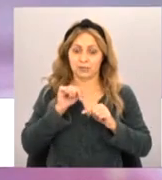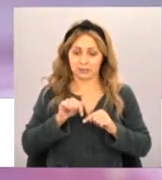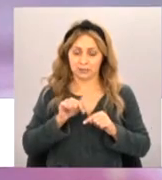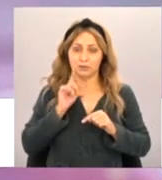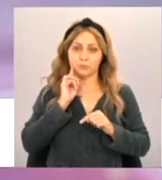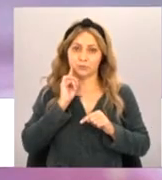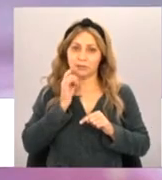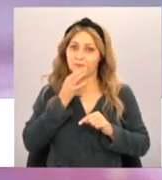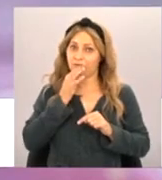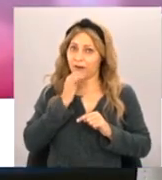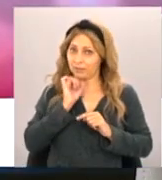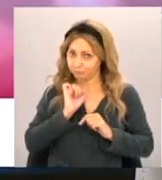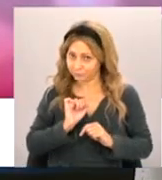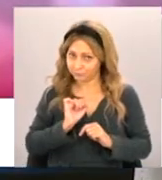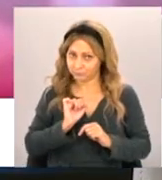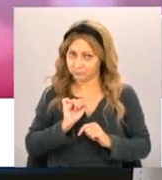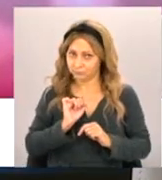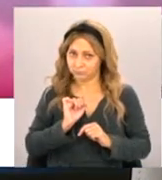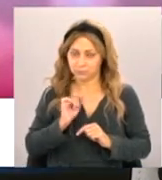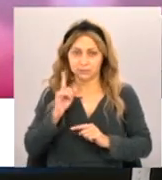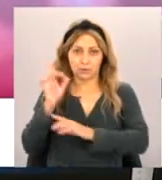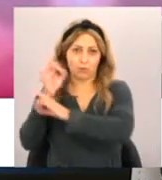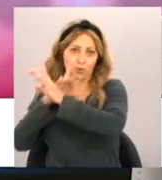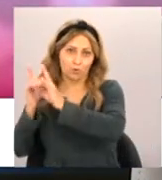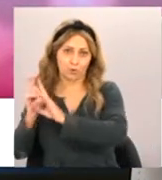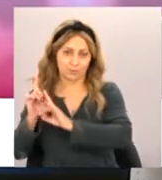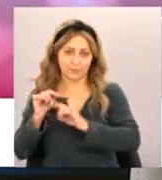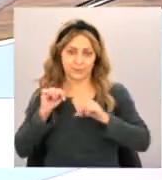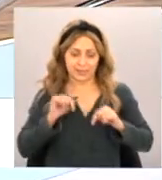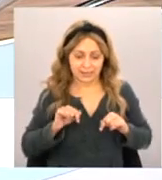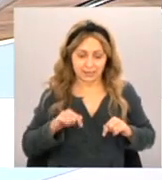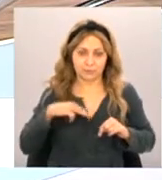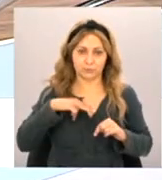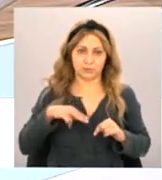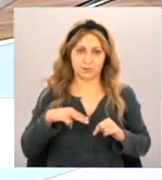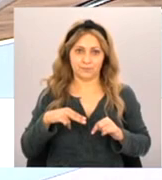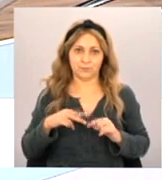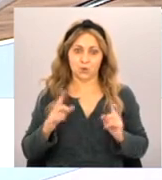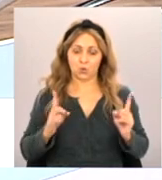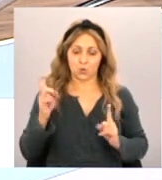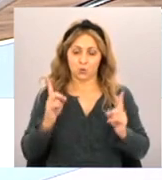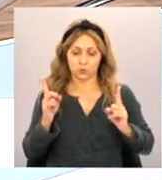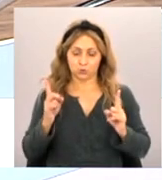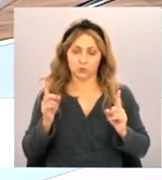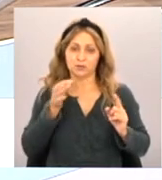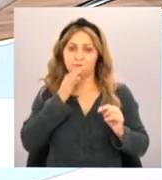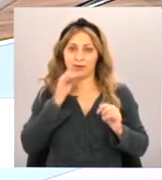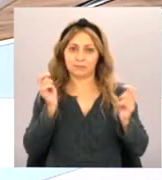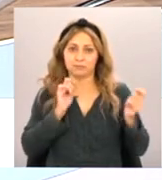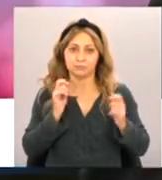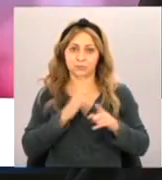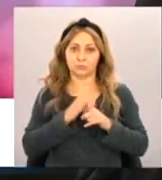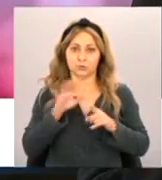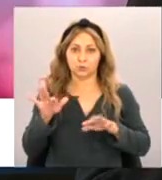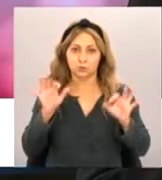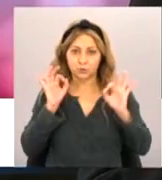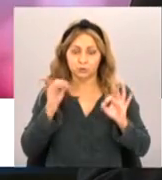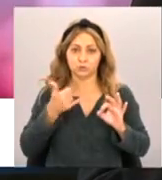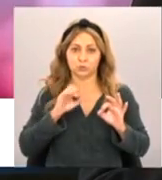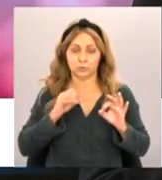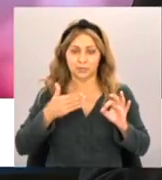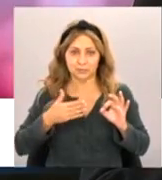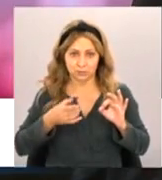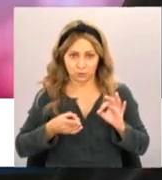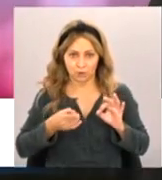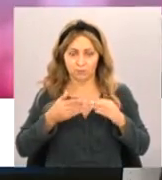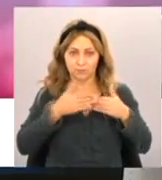dar nós temos aqui a debater um com o outro porque os nossos parte dos dois eles eram para a assembleia da República 2019 sabemos como é